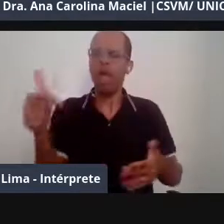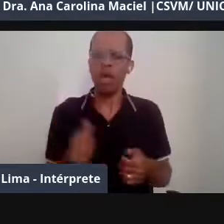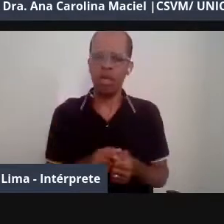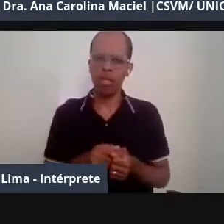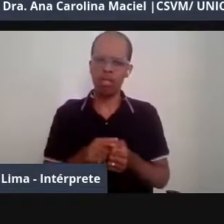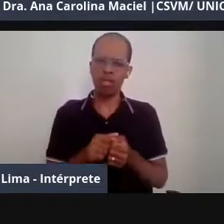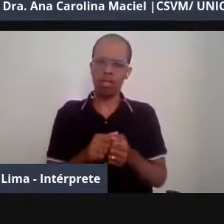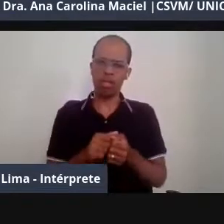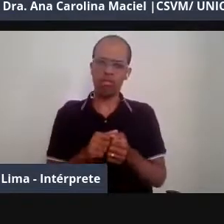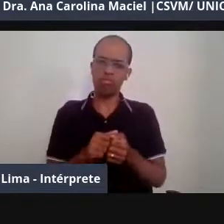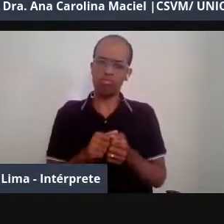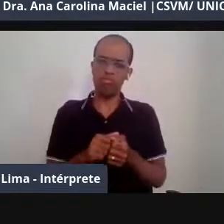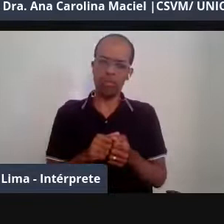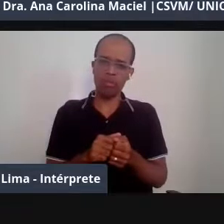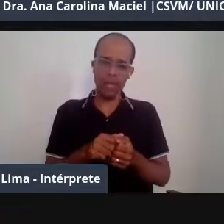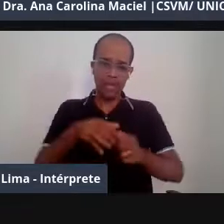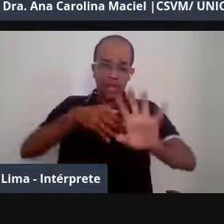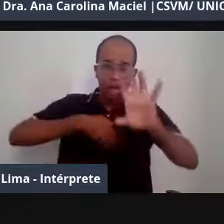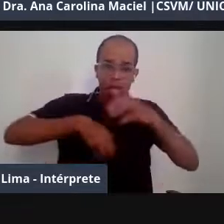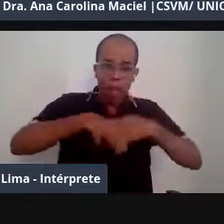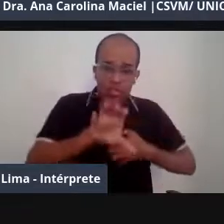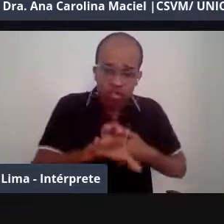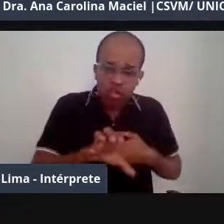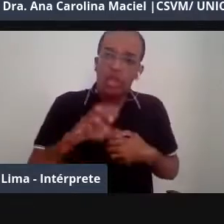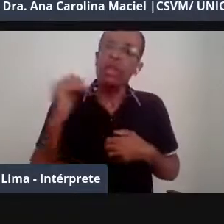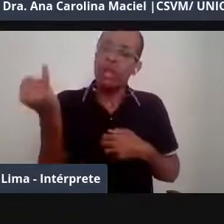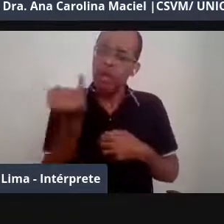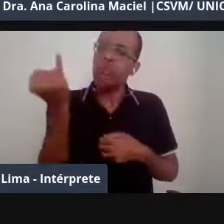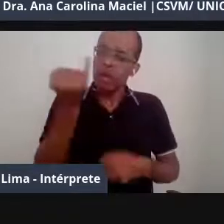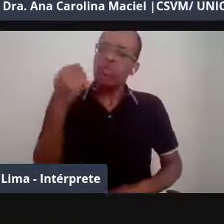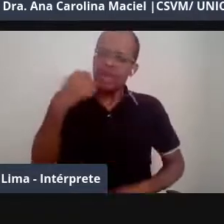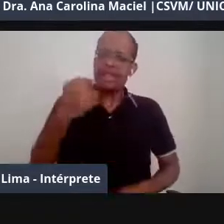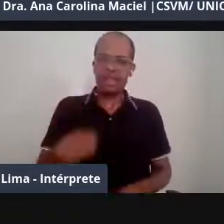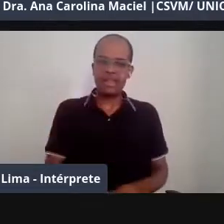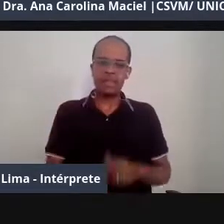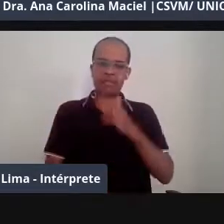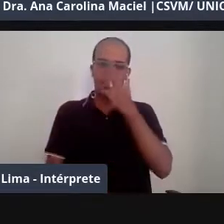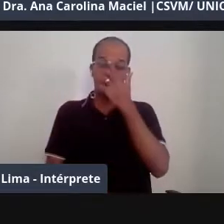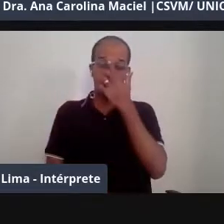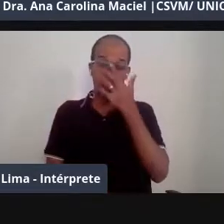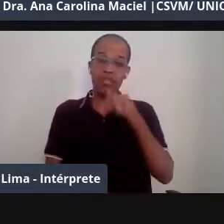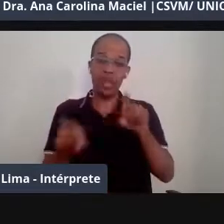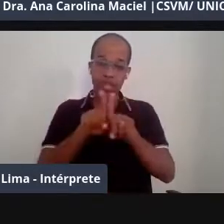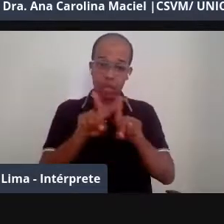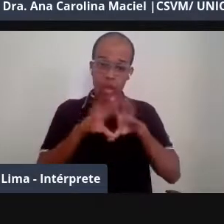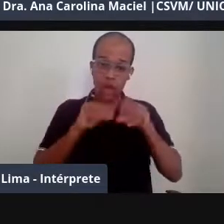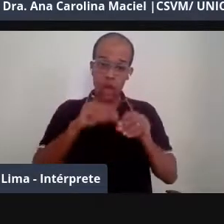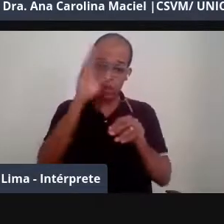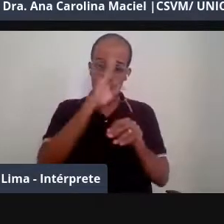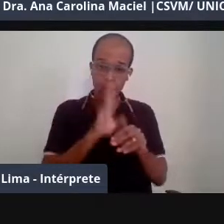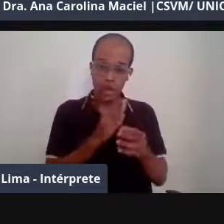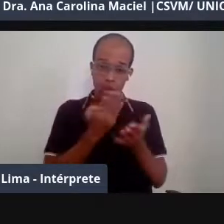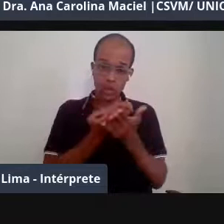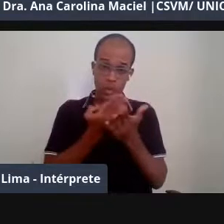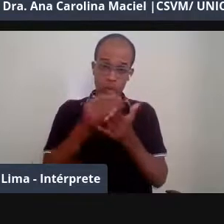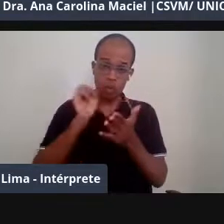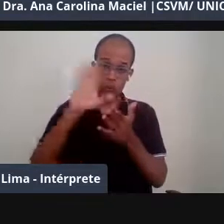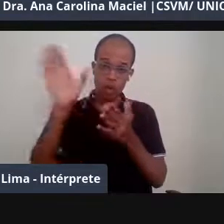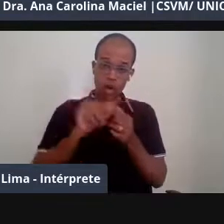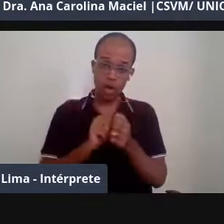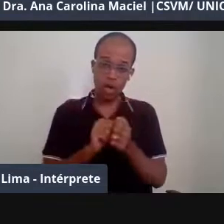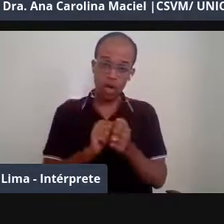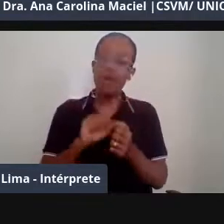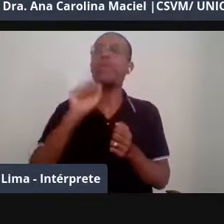se não for por empatia aos imigrantes, aos refugiados e também aos brasileiros que estudaram fora, que seja por uma